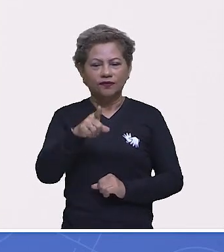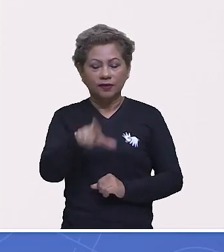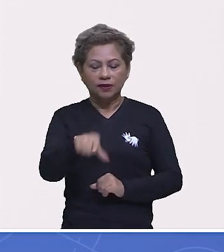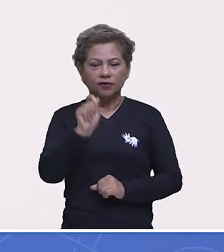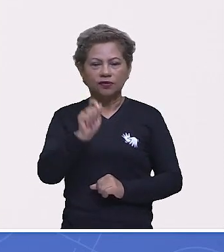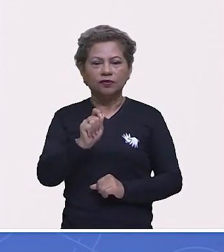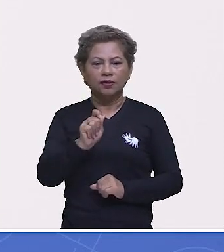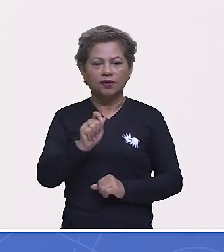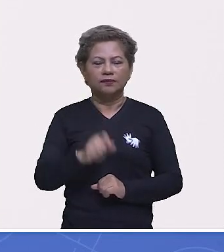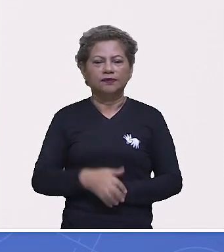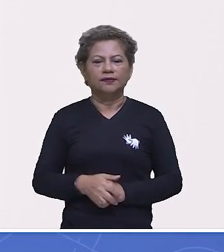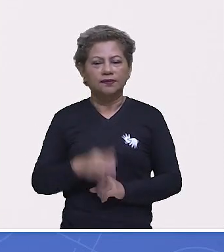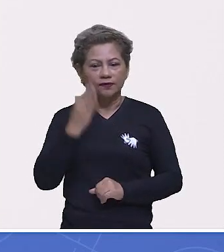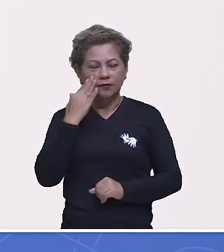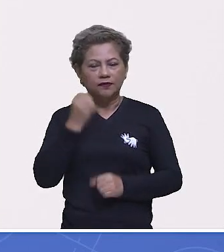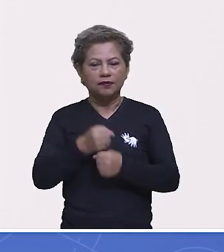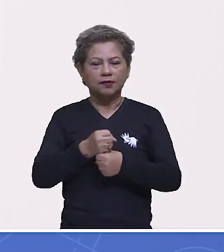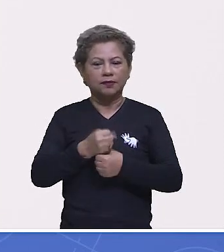escolheram? Vamos ver pelo chat.